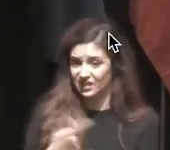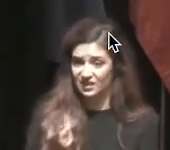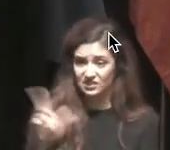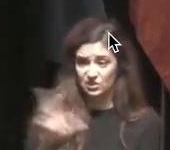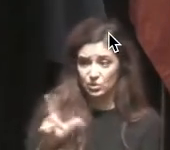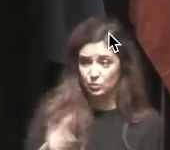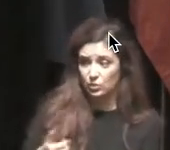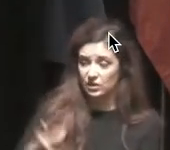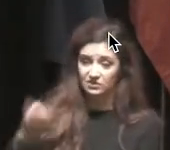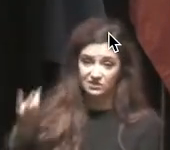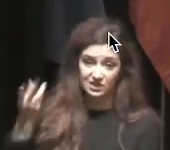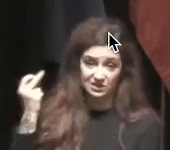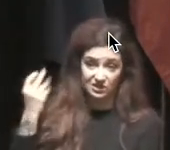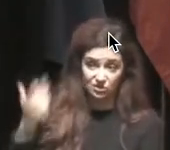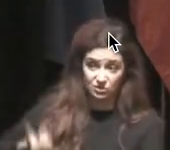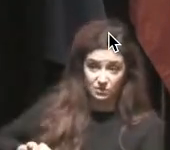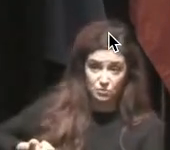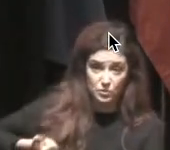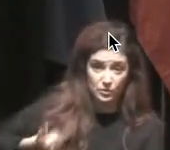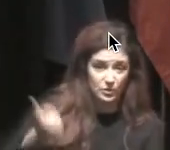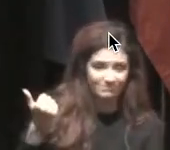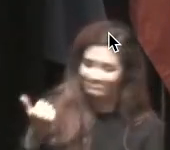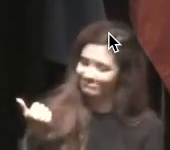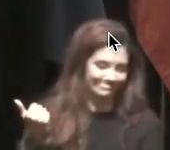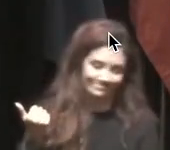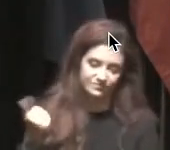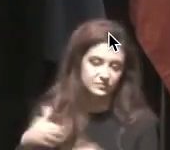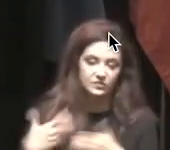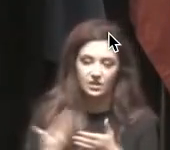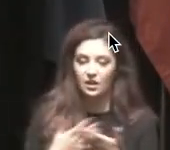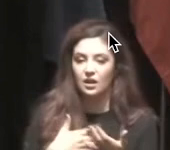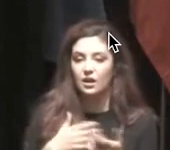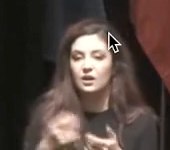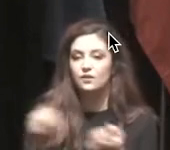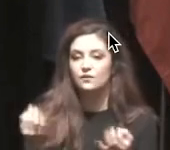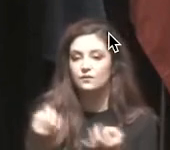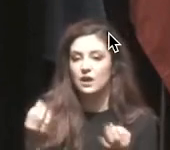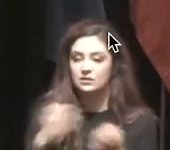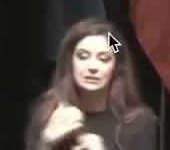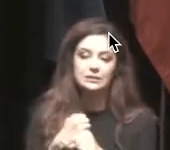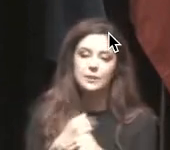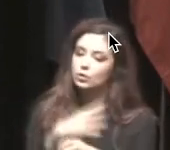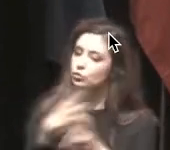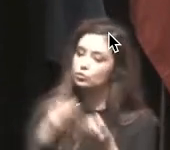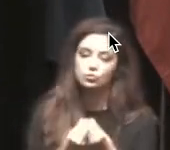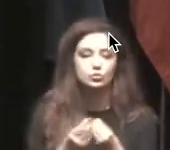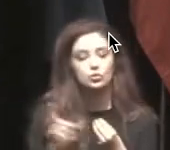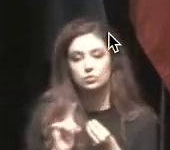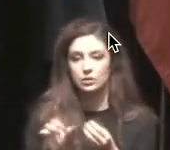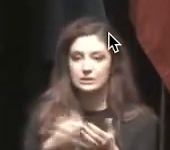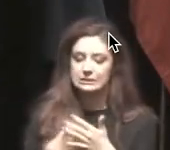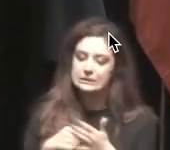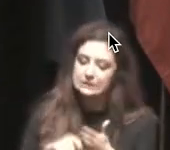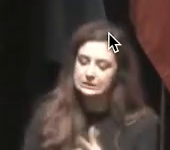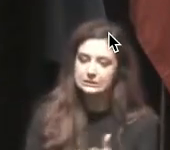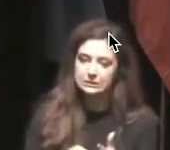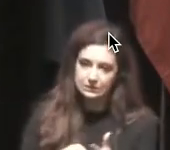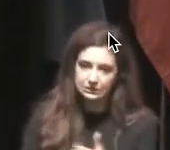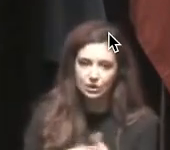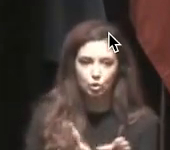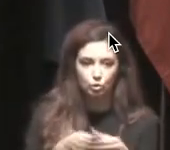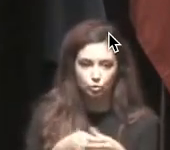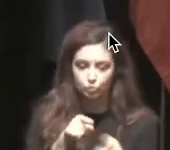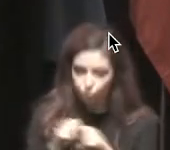do que há 3 anos. E a este propósito, e mais um exemplo de como efetivamente não trabalha com todos, mesmo após a insistência de tantas